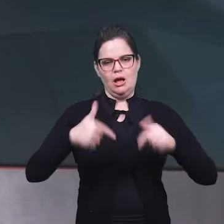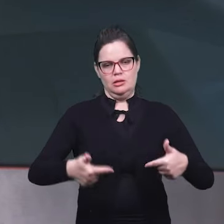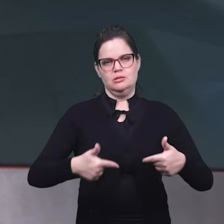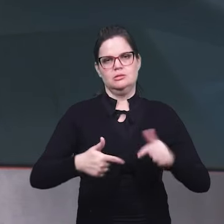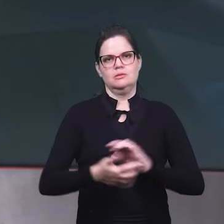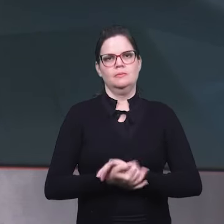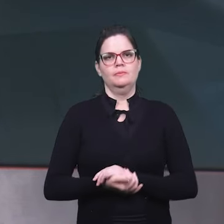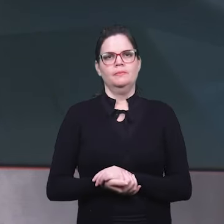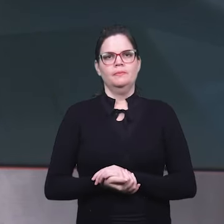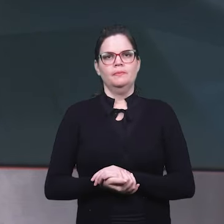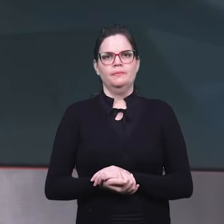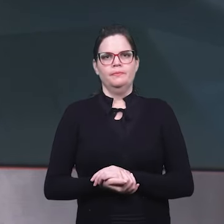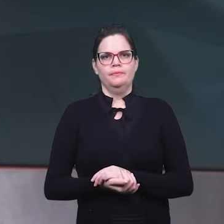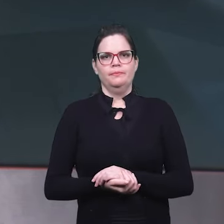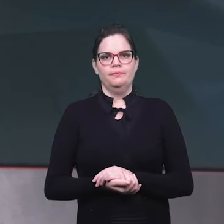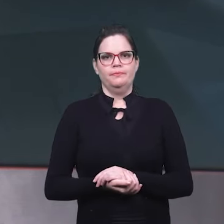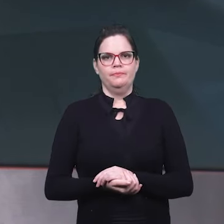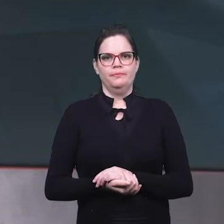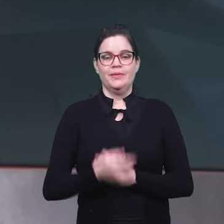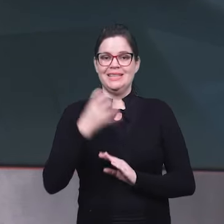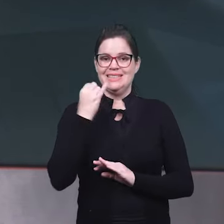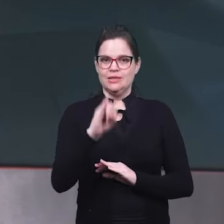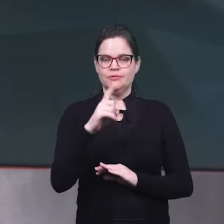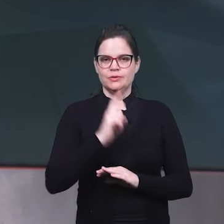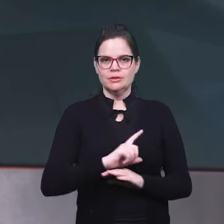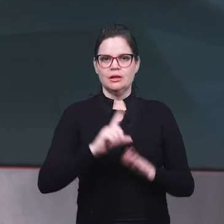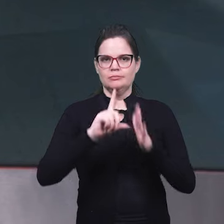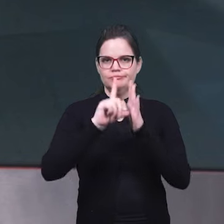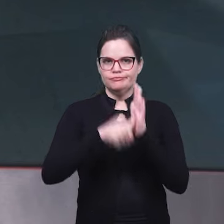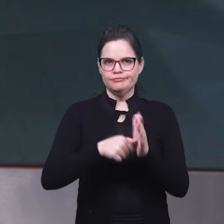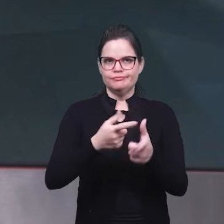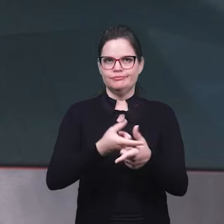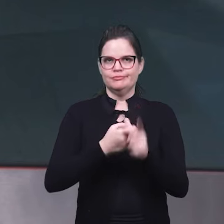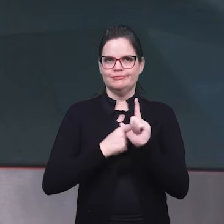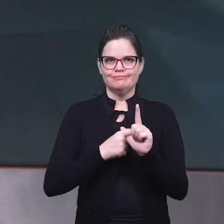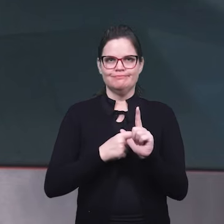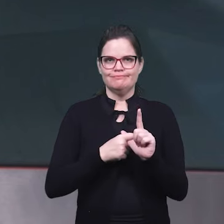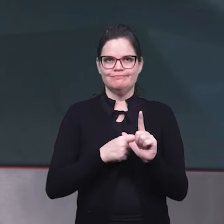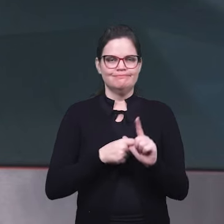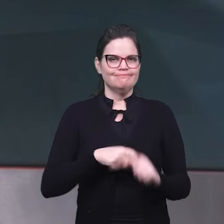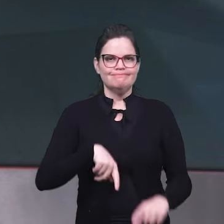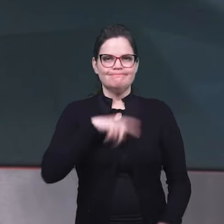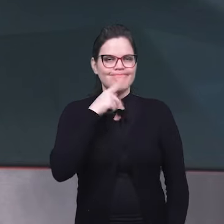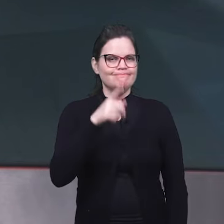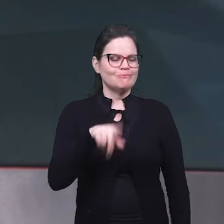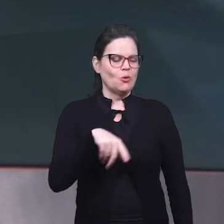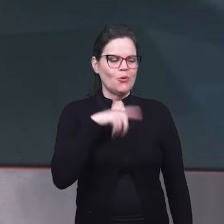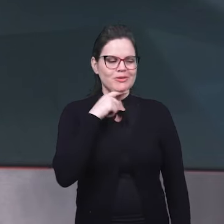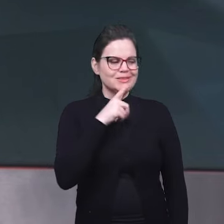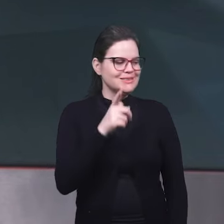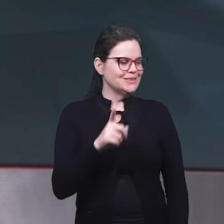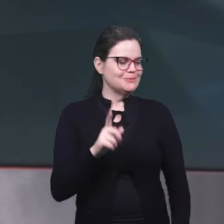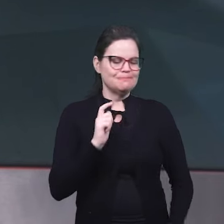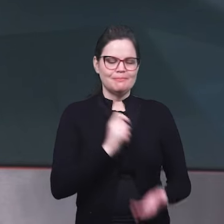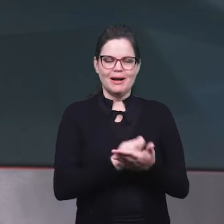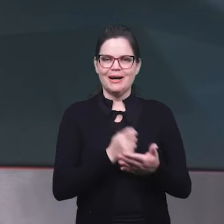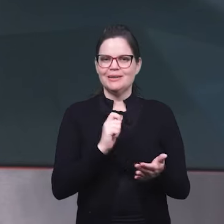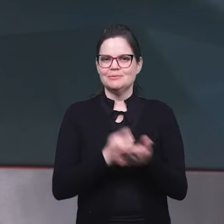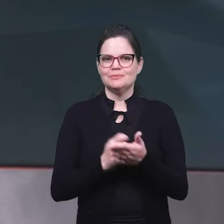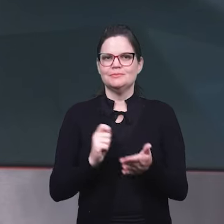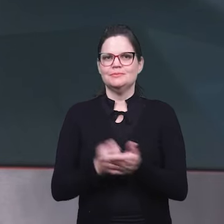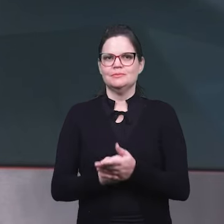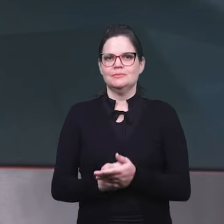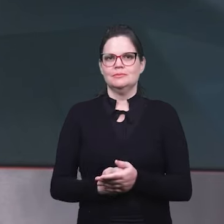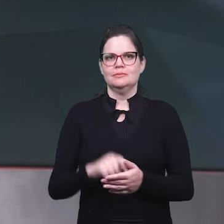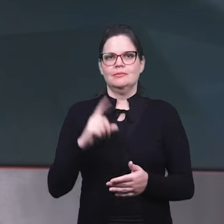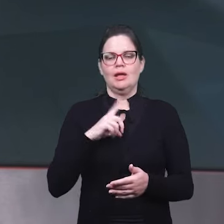ações pelo descumprimento de uma obrigação. Chegou nesse ponto, não